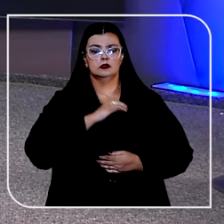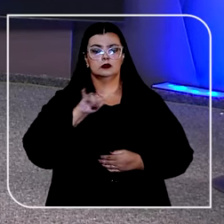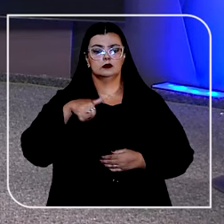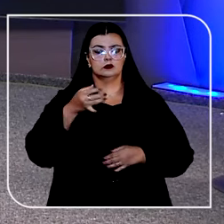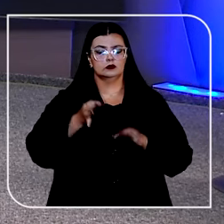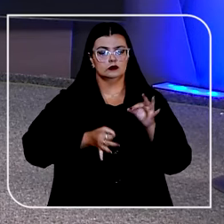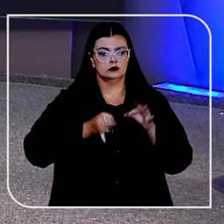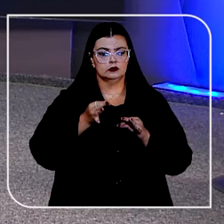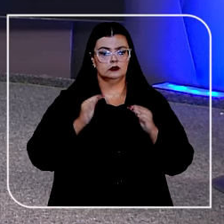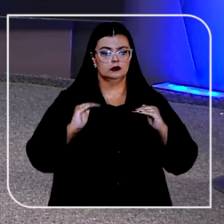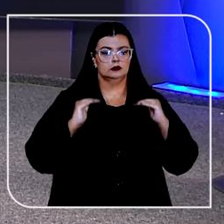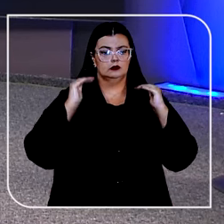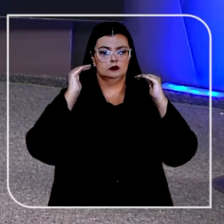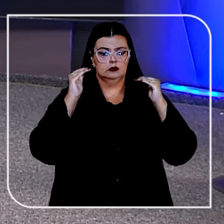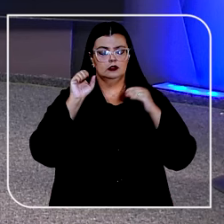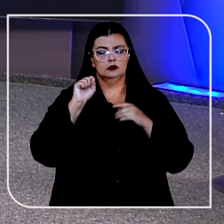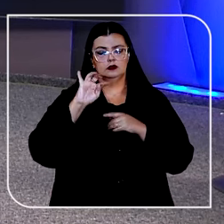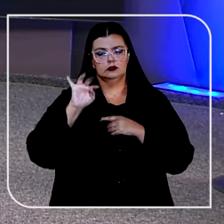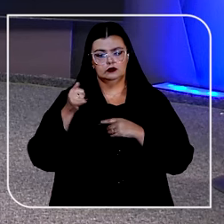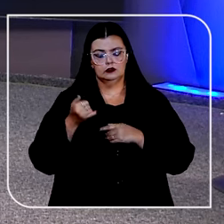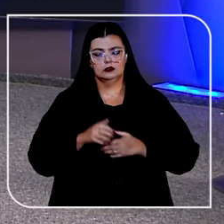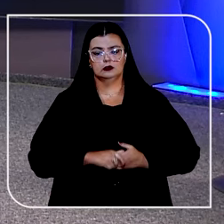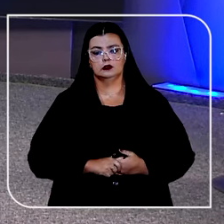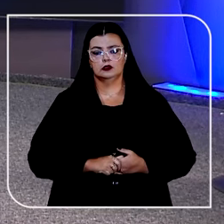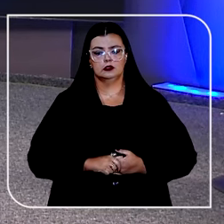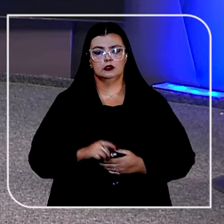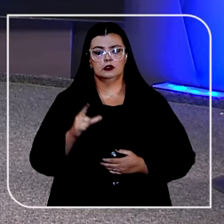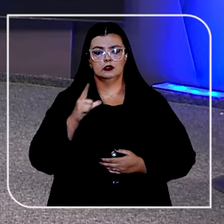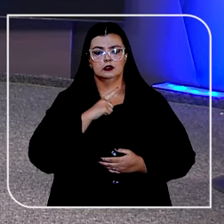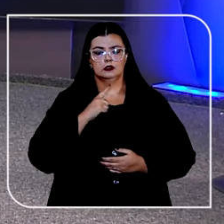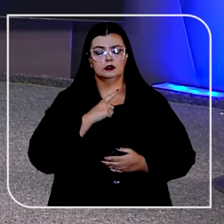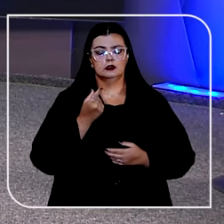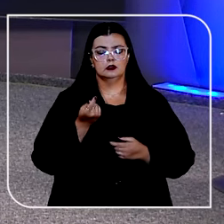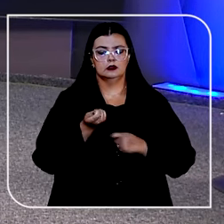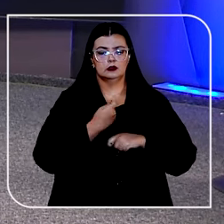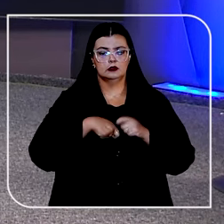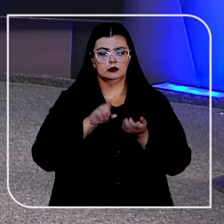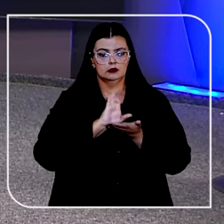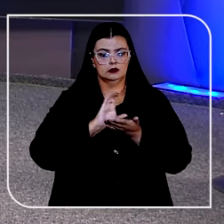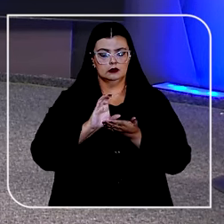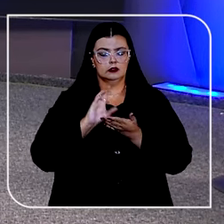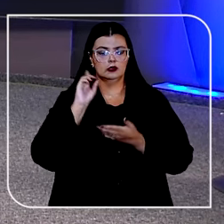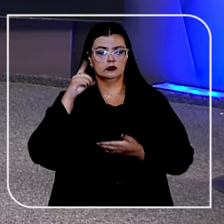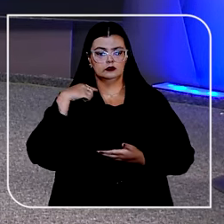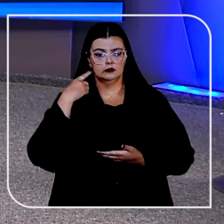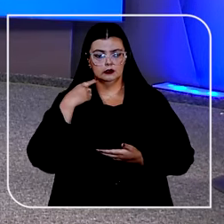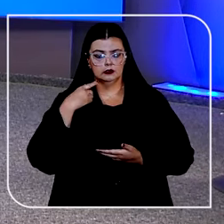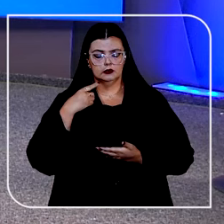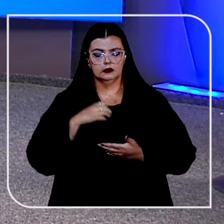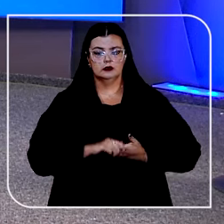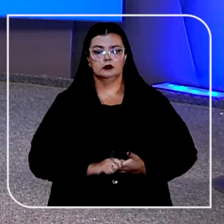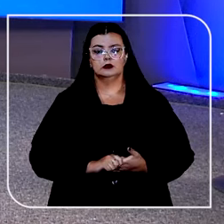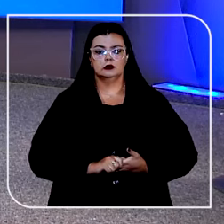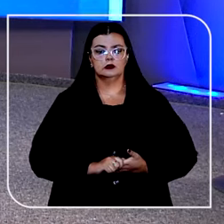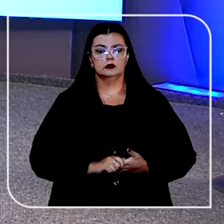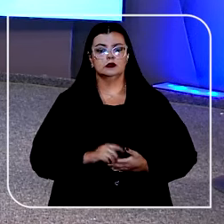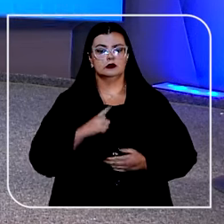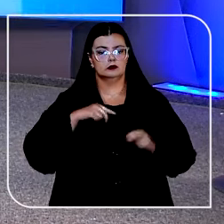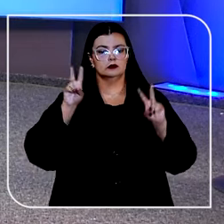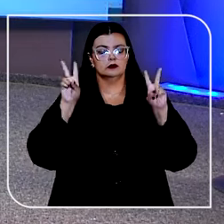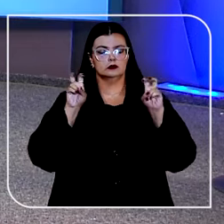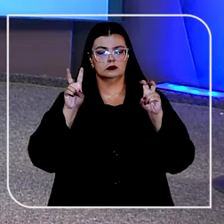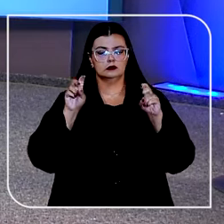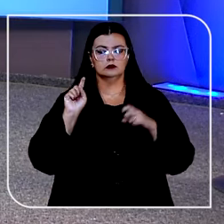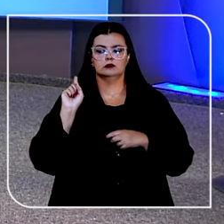nos julgamentos do Superior Tribunal de Justiça são os honorários advocatícios Esse é um dos